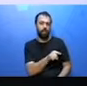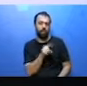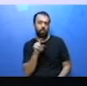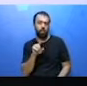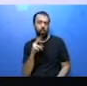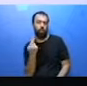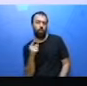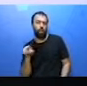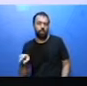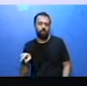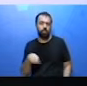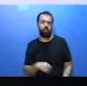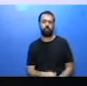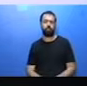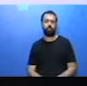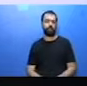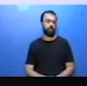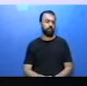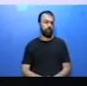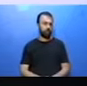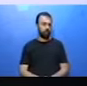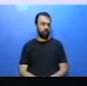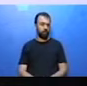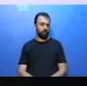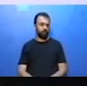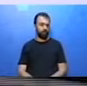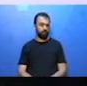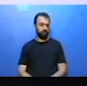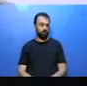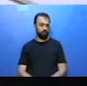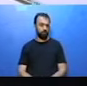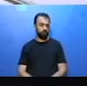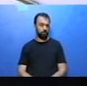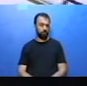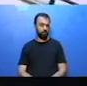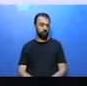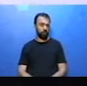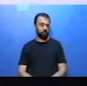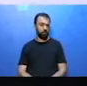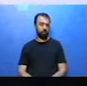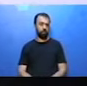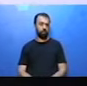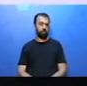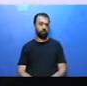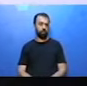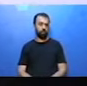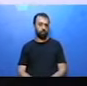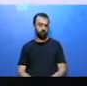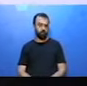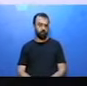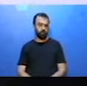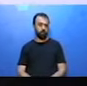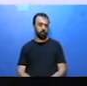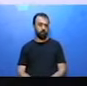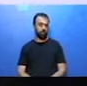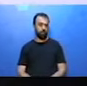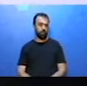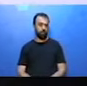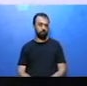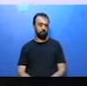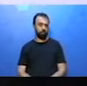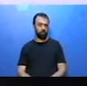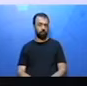presente de aniversário quem é que guardou mais dinheiro a fala ou a patrícia vamos descobrir